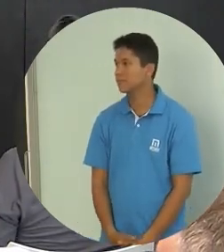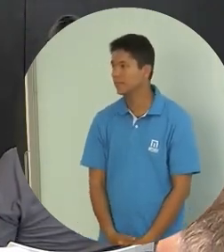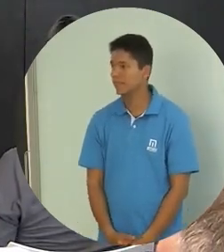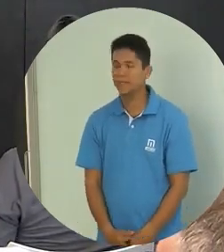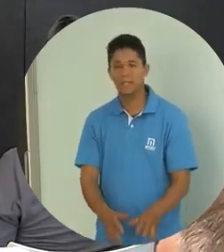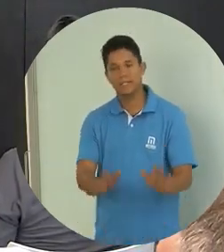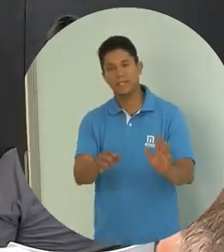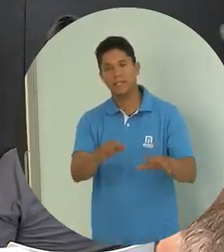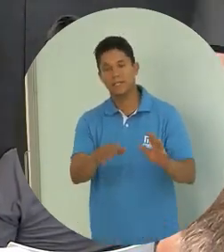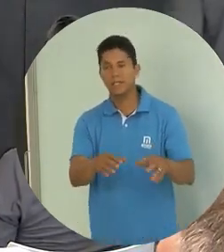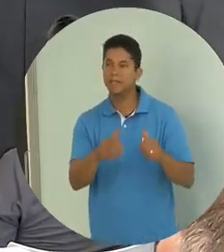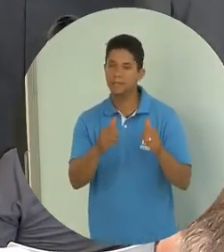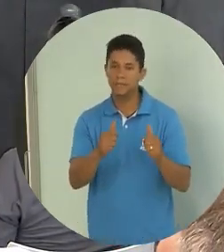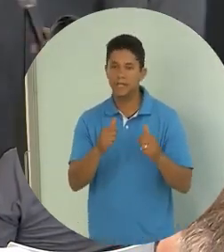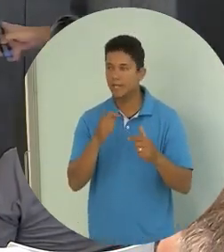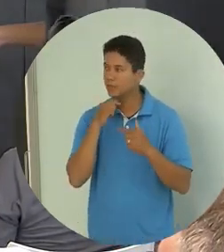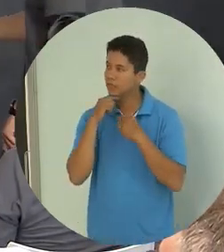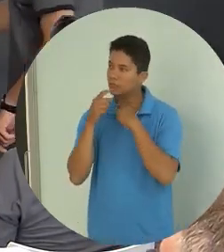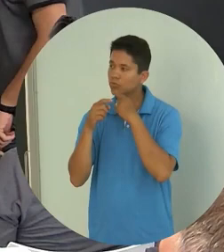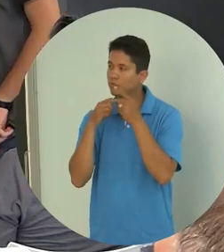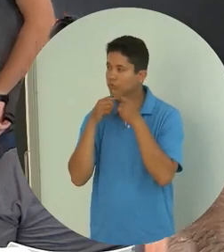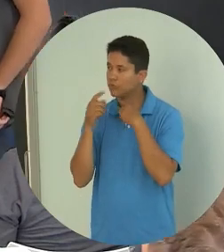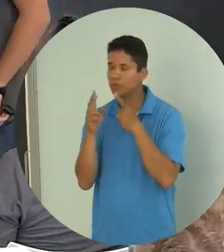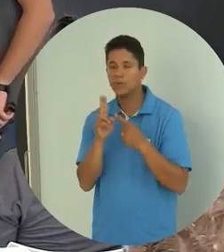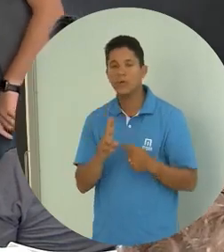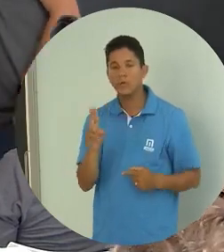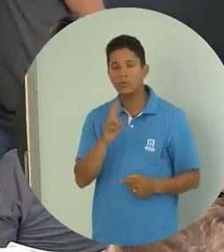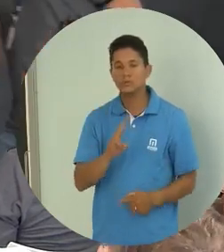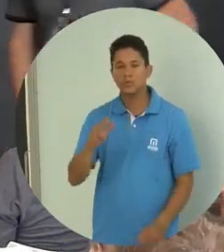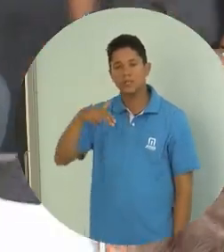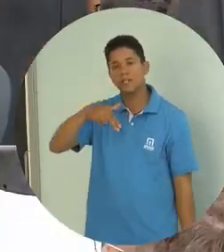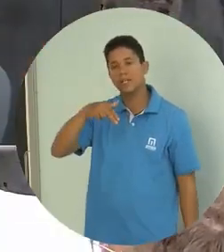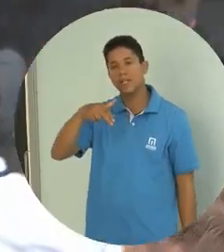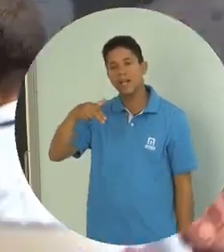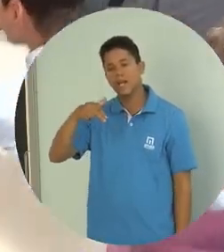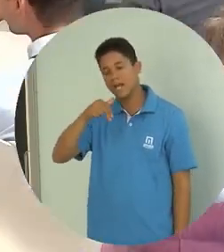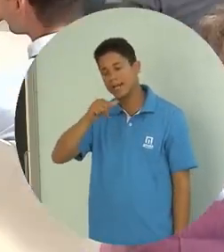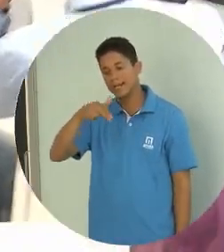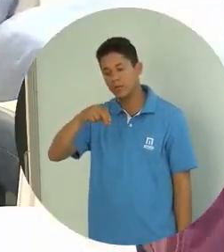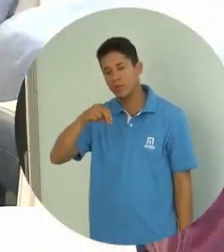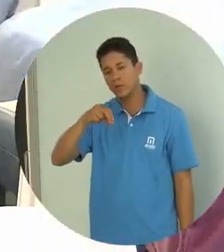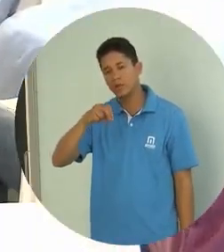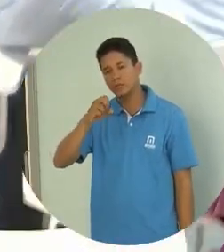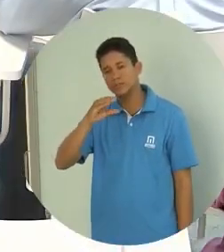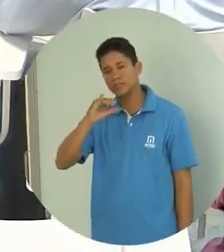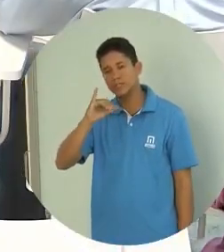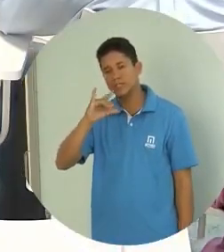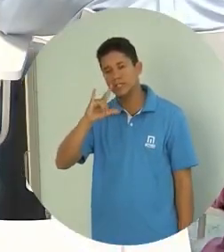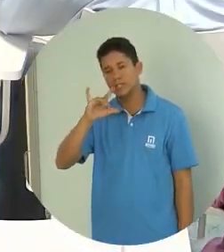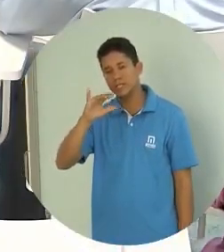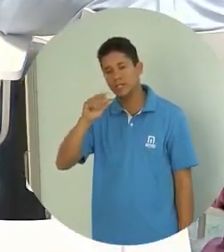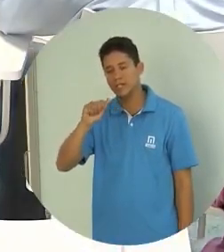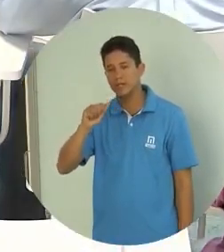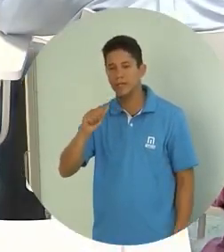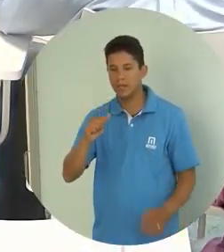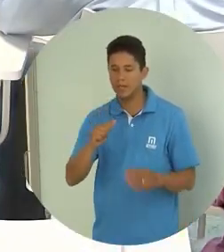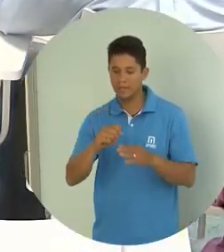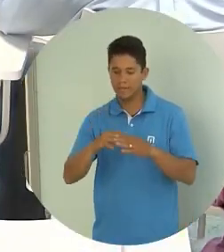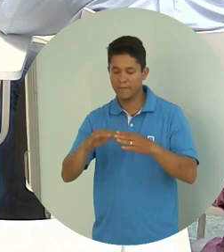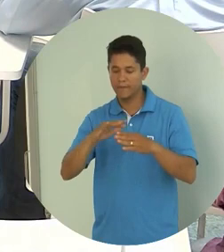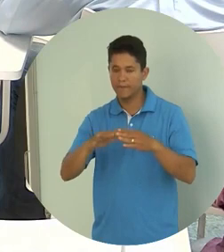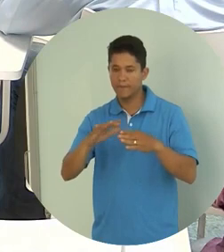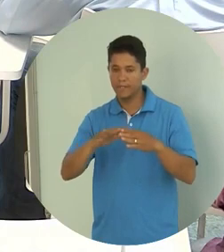Gente, é uma dúvida, na verdade, em relação ao uso da nanocílica. É usado um veículo, né, bem fluido.